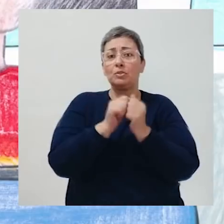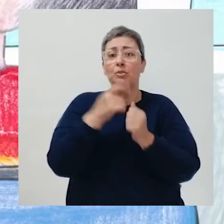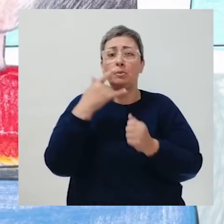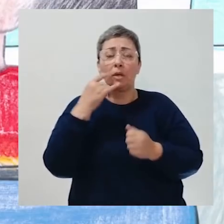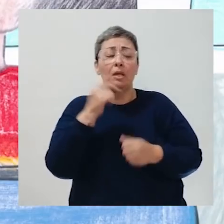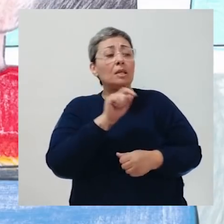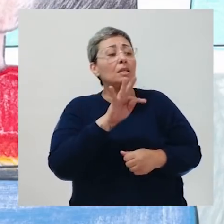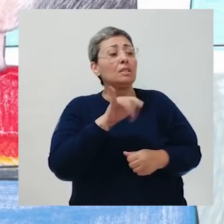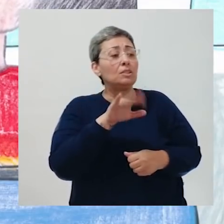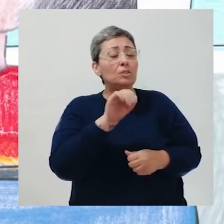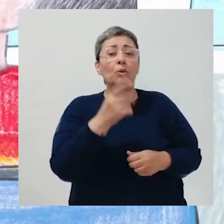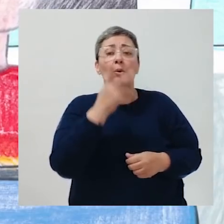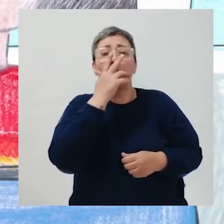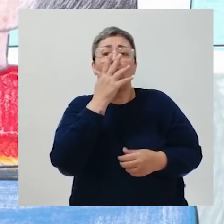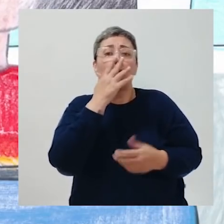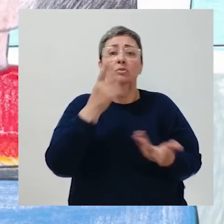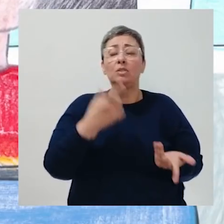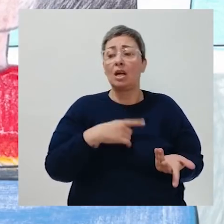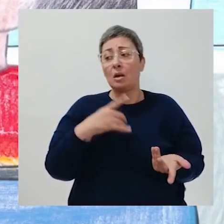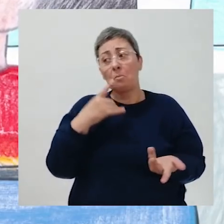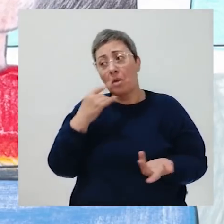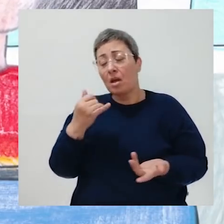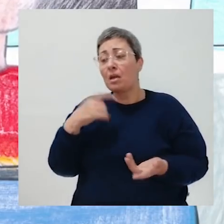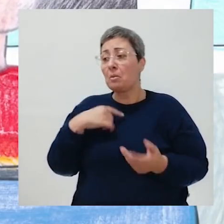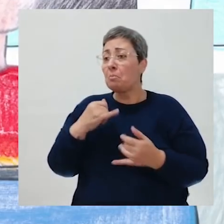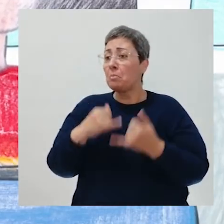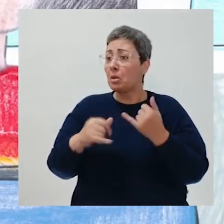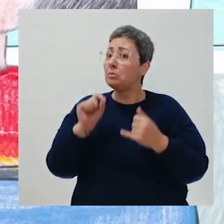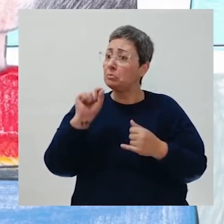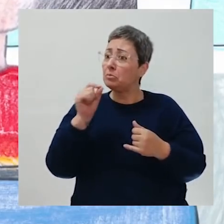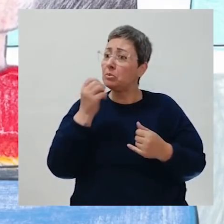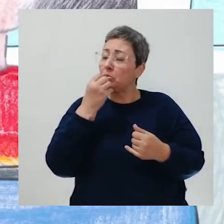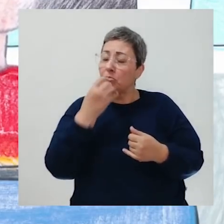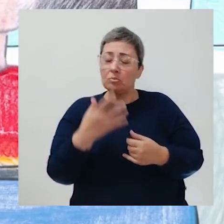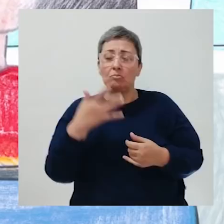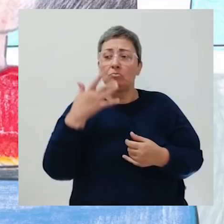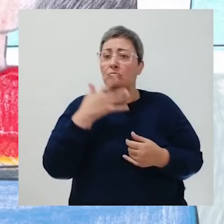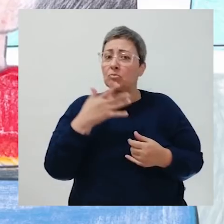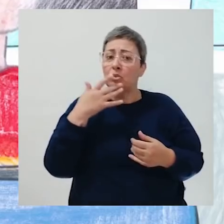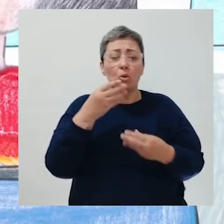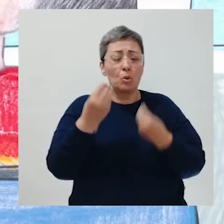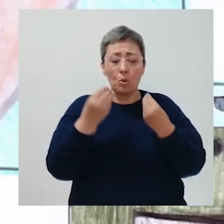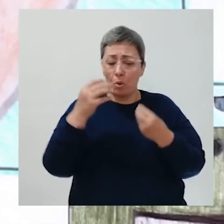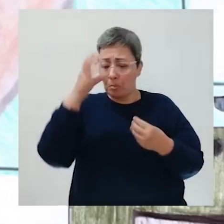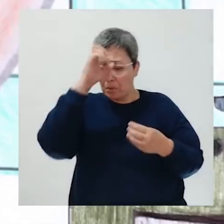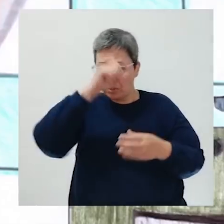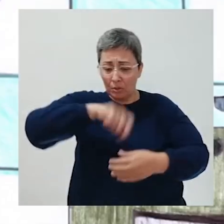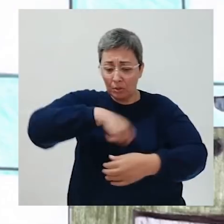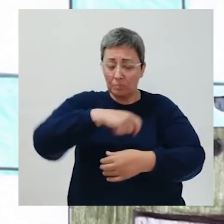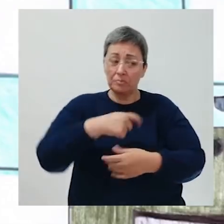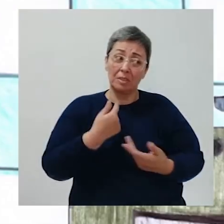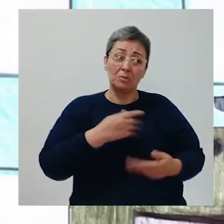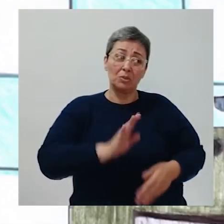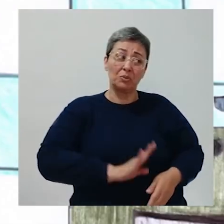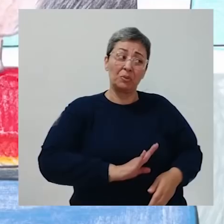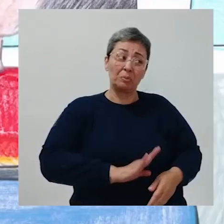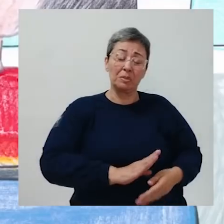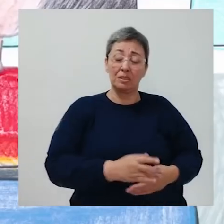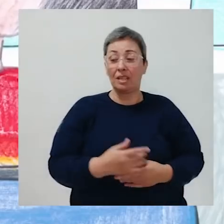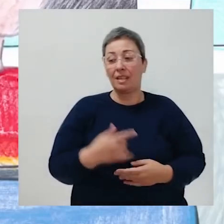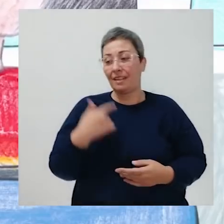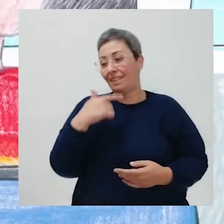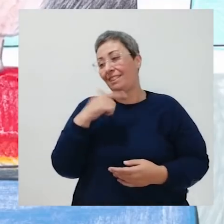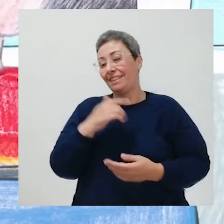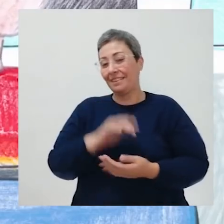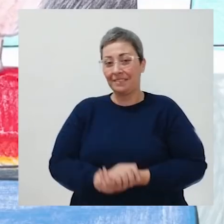Tito, o que lhe parece? Pai, isso parece muito bom. Que cheiro. Como você aprendeu a cozinhar? Com fome.